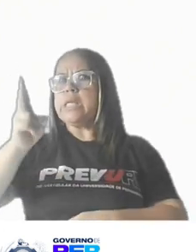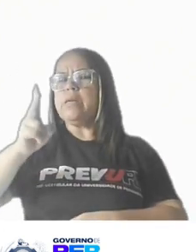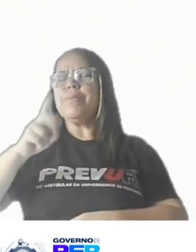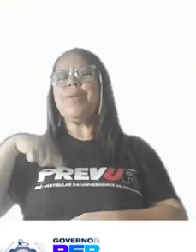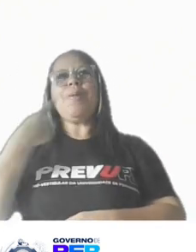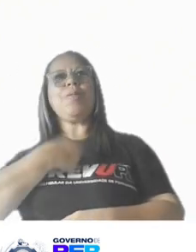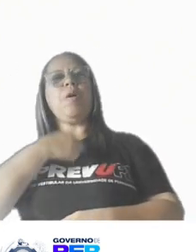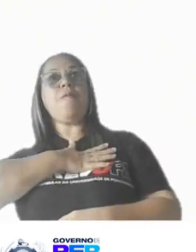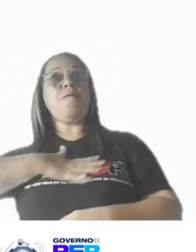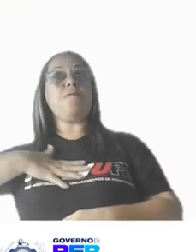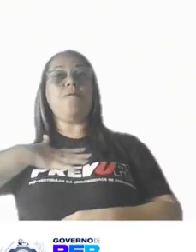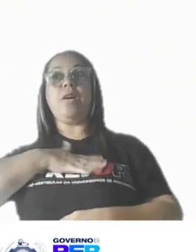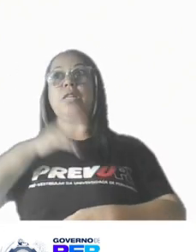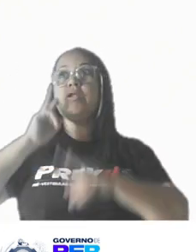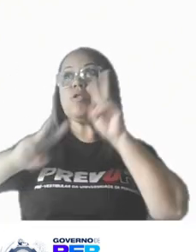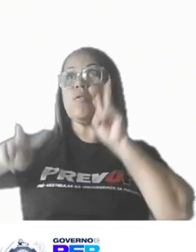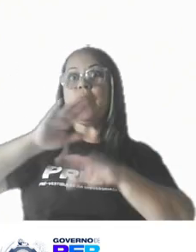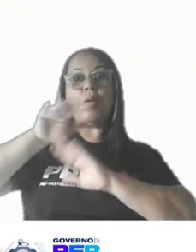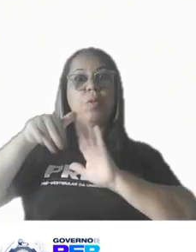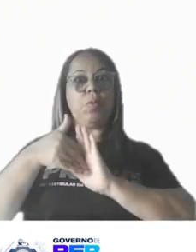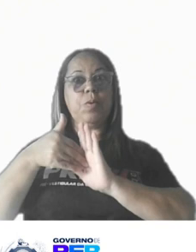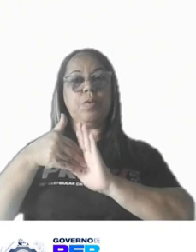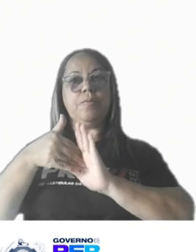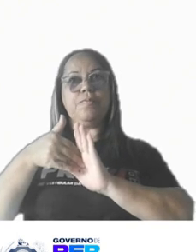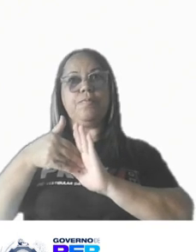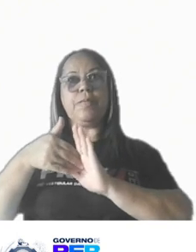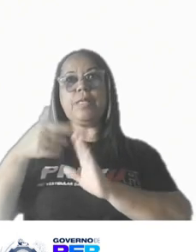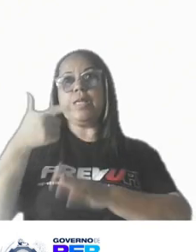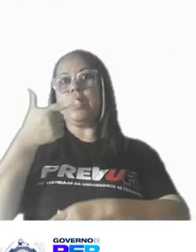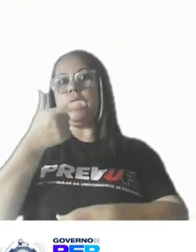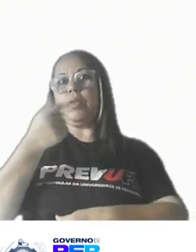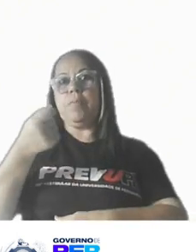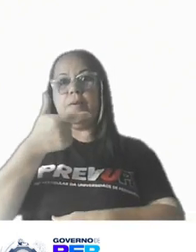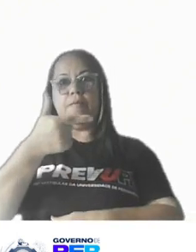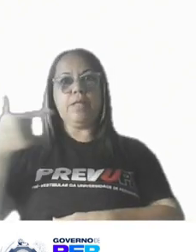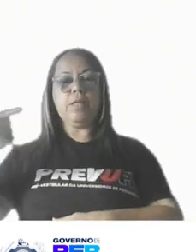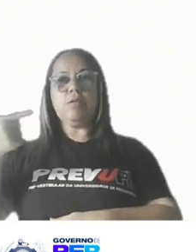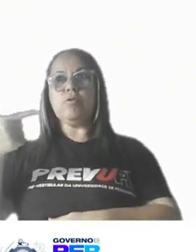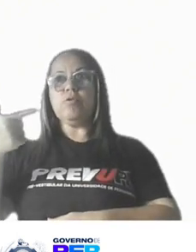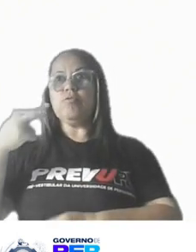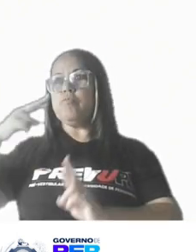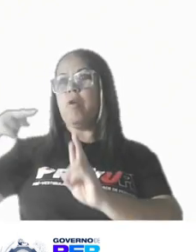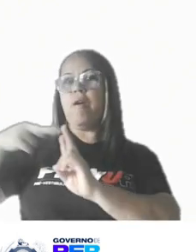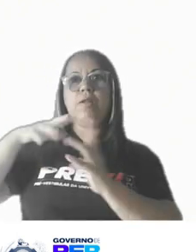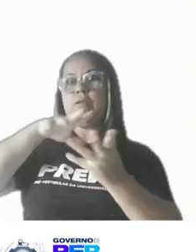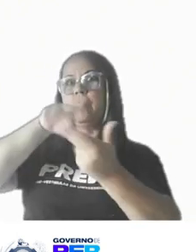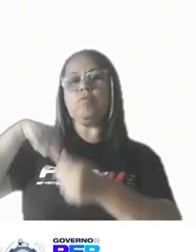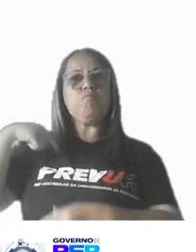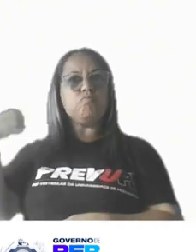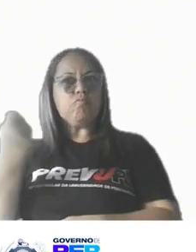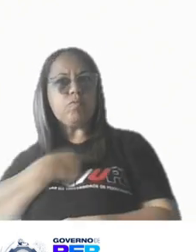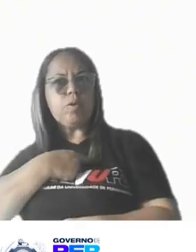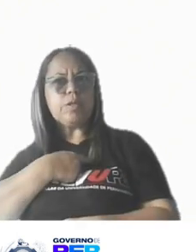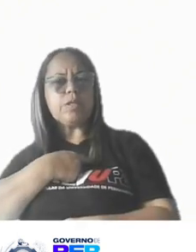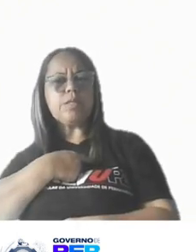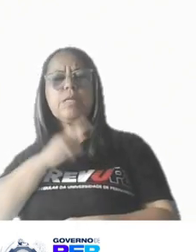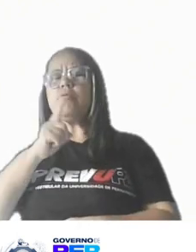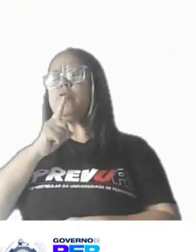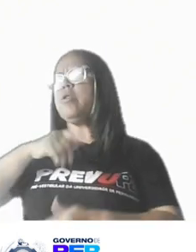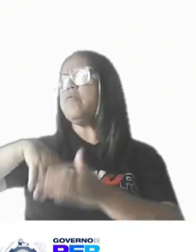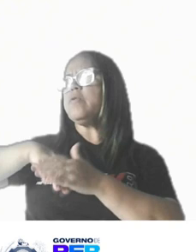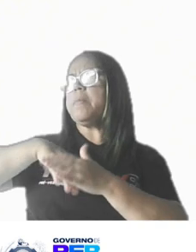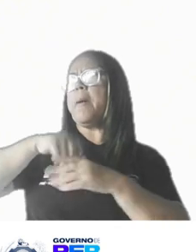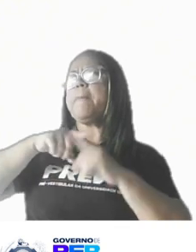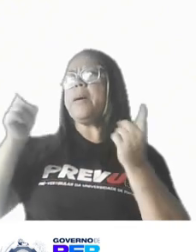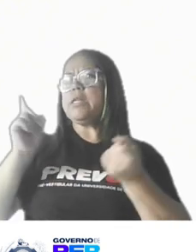A gente fica feliz em ver tudo isso. Em 2022, viramos referência para o mundo inteiro. Não só no futebol,